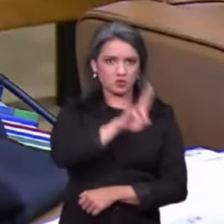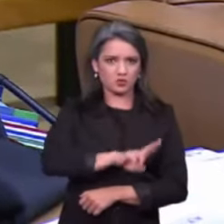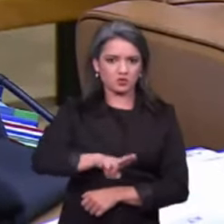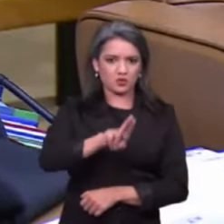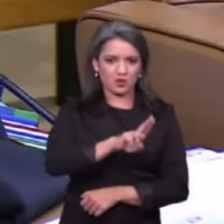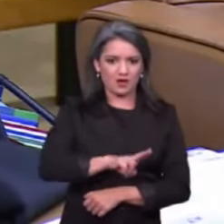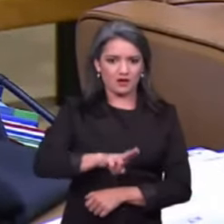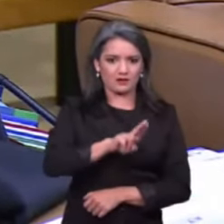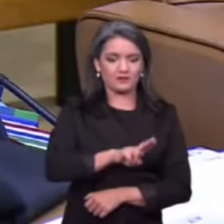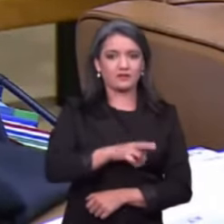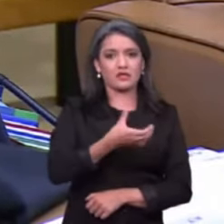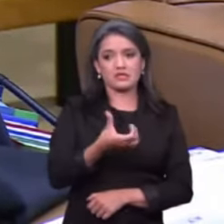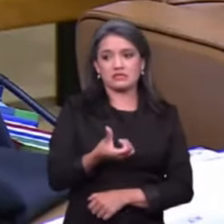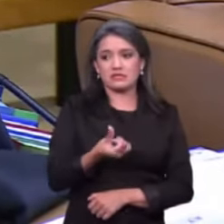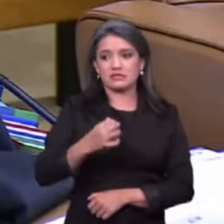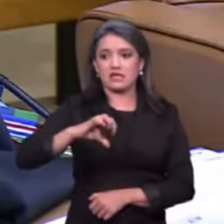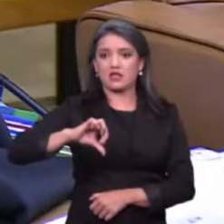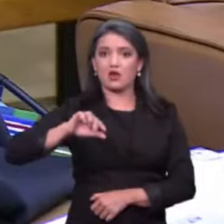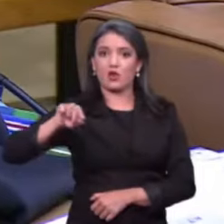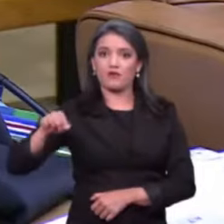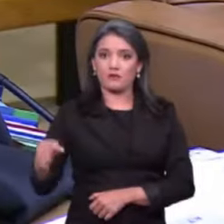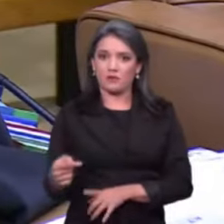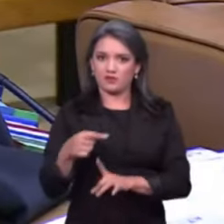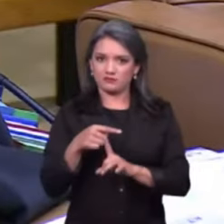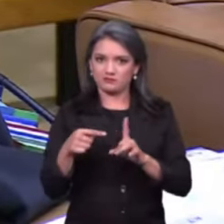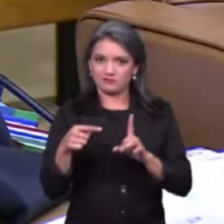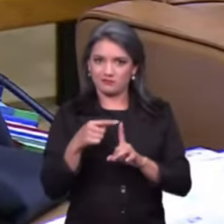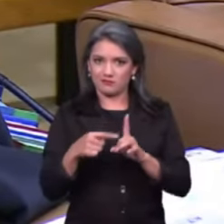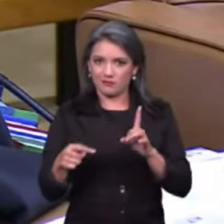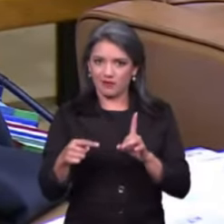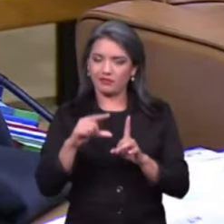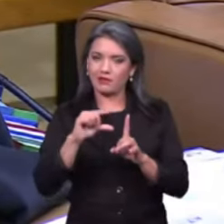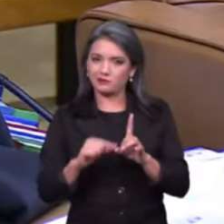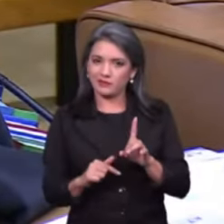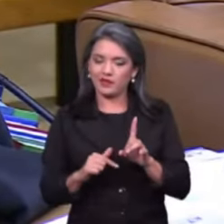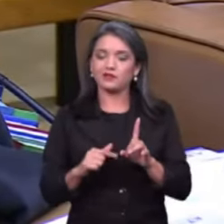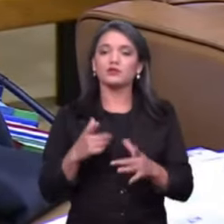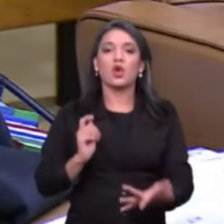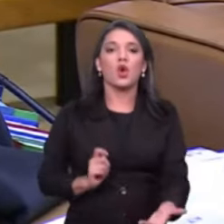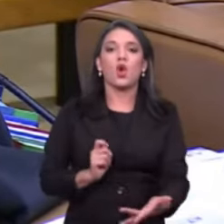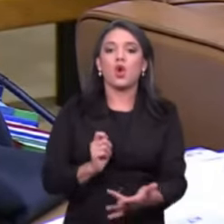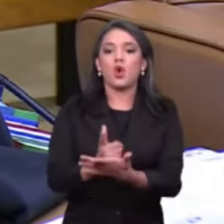seja, menos da metade, compravam do mercado legal.